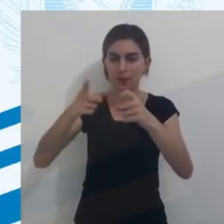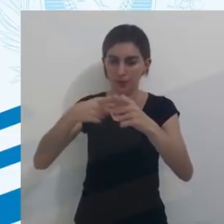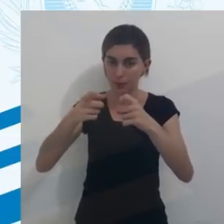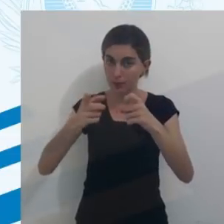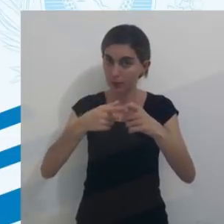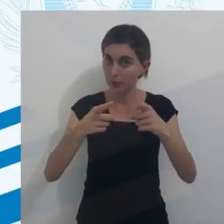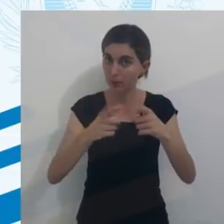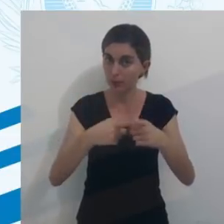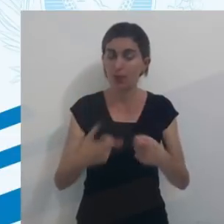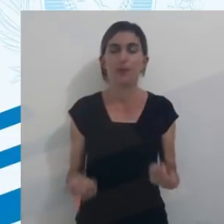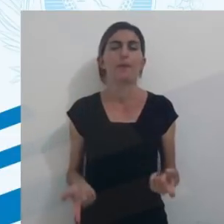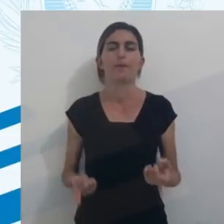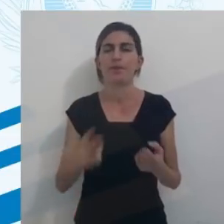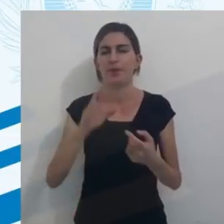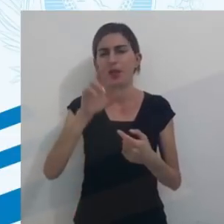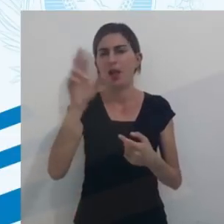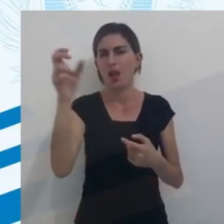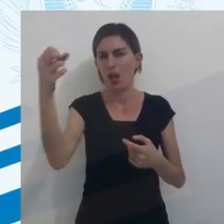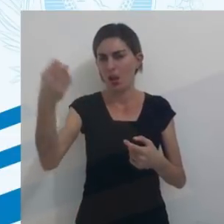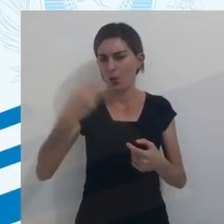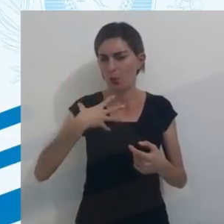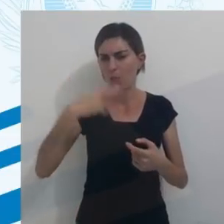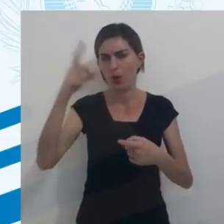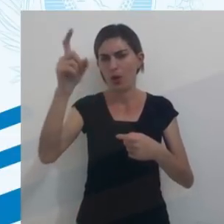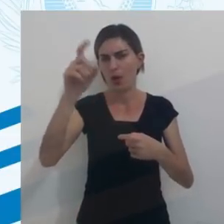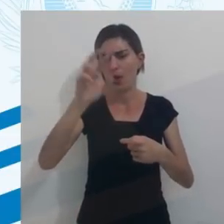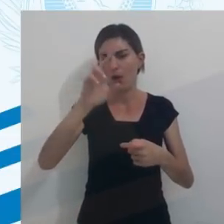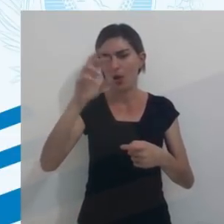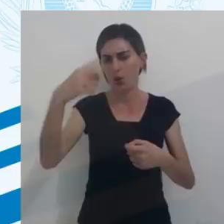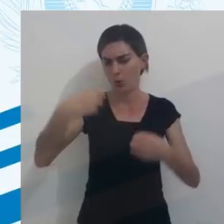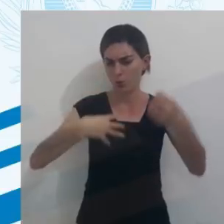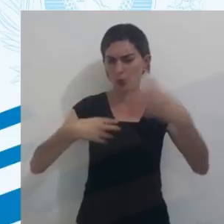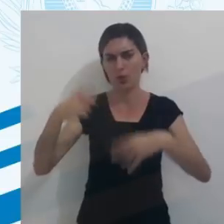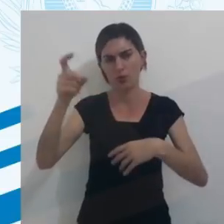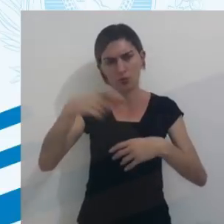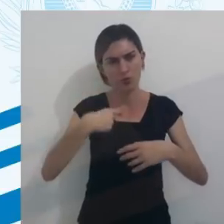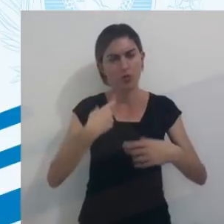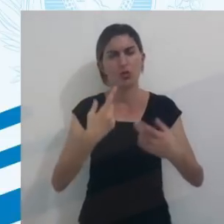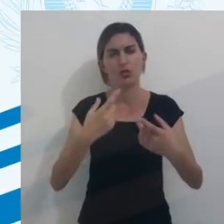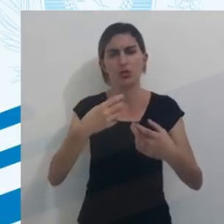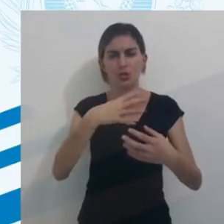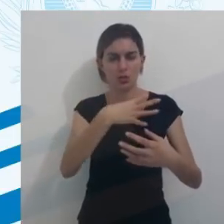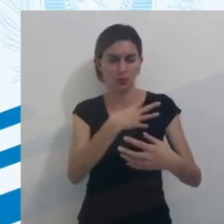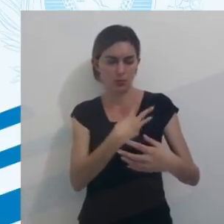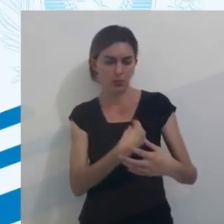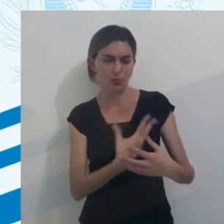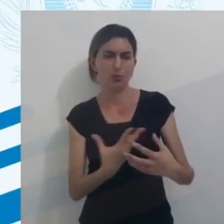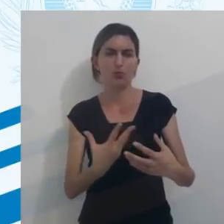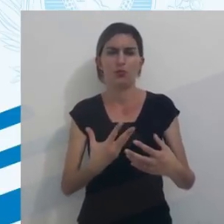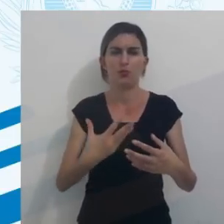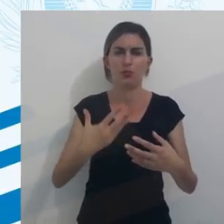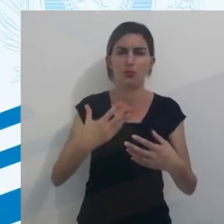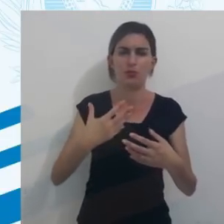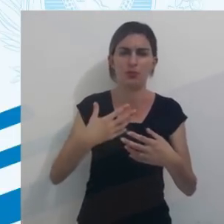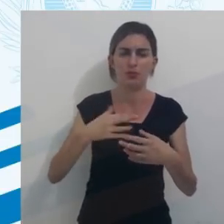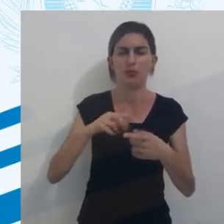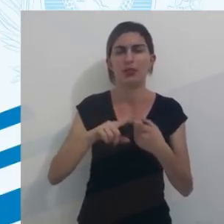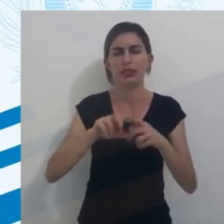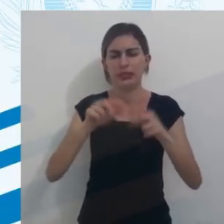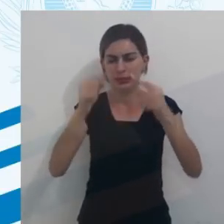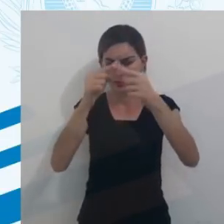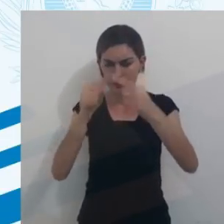medicina, no caso de raio-x, tomografia, mamografia. Todas essas